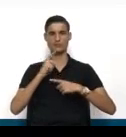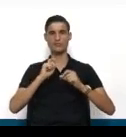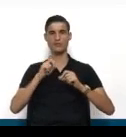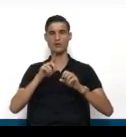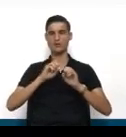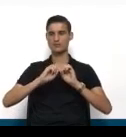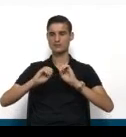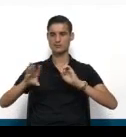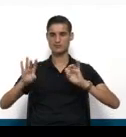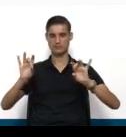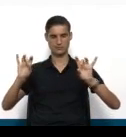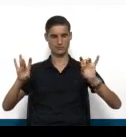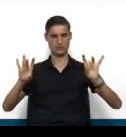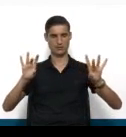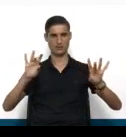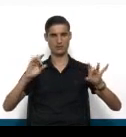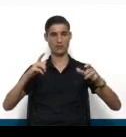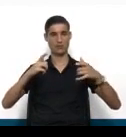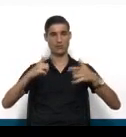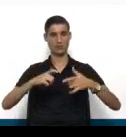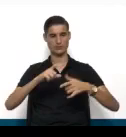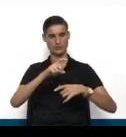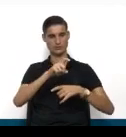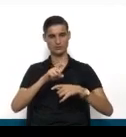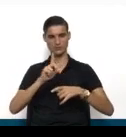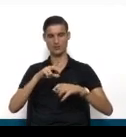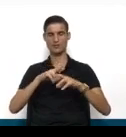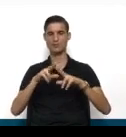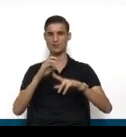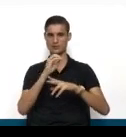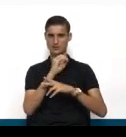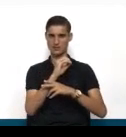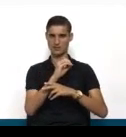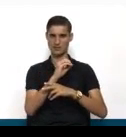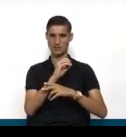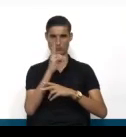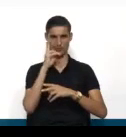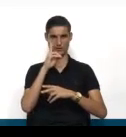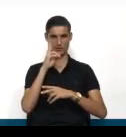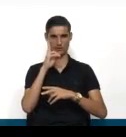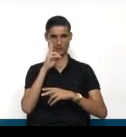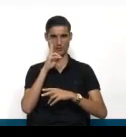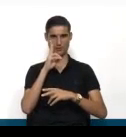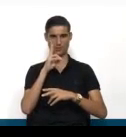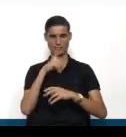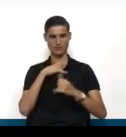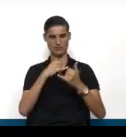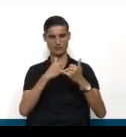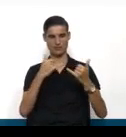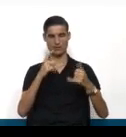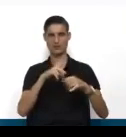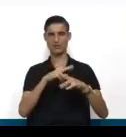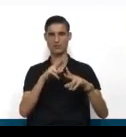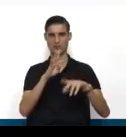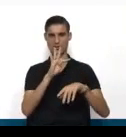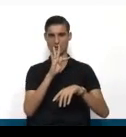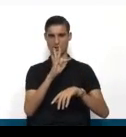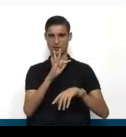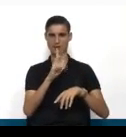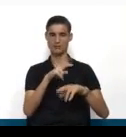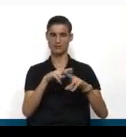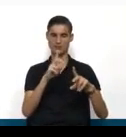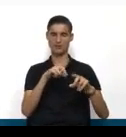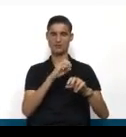de extremidade, em que quando o meu x é igual a zero, considerando um tempo igual a t, então vai ser igual